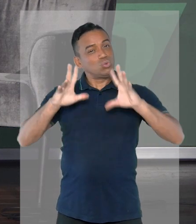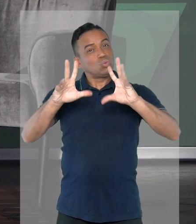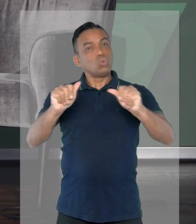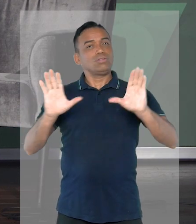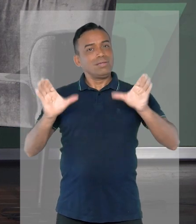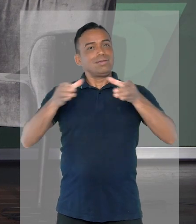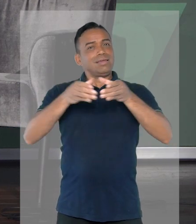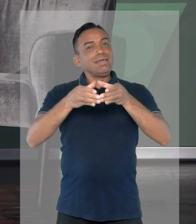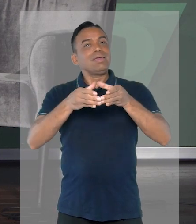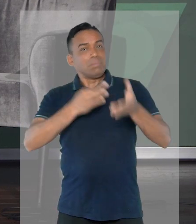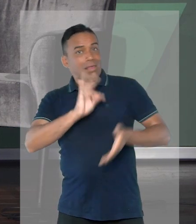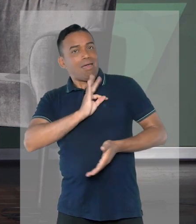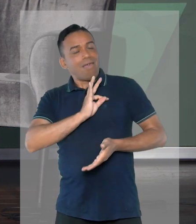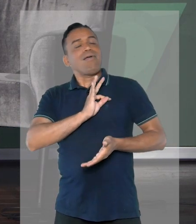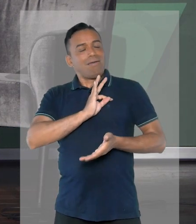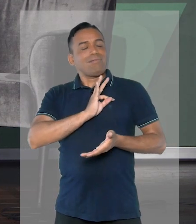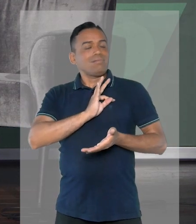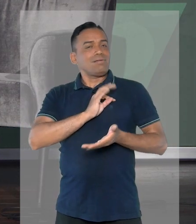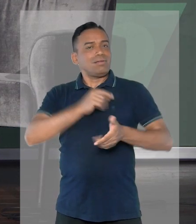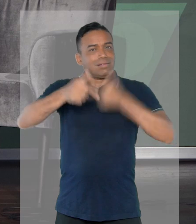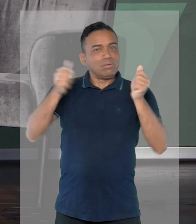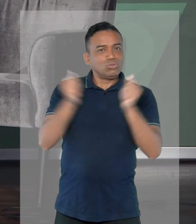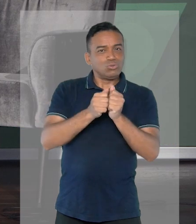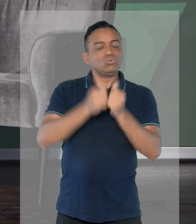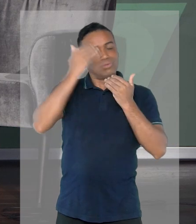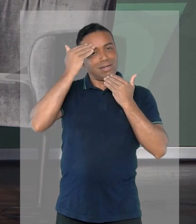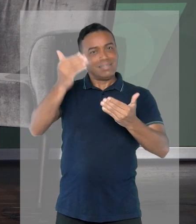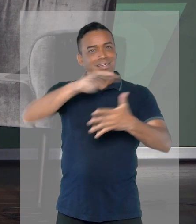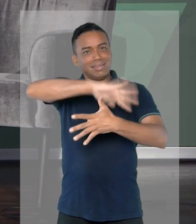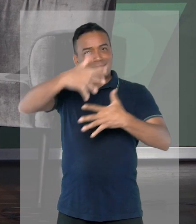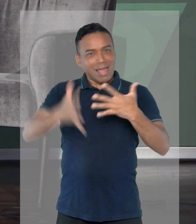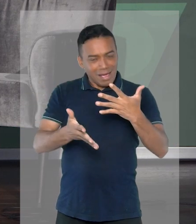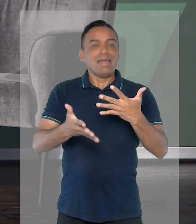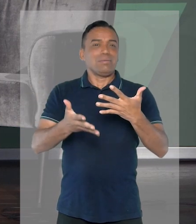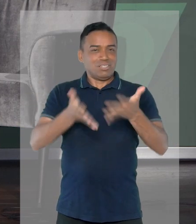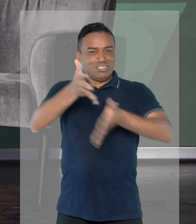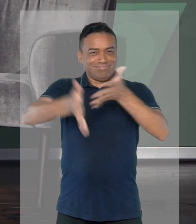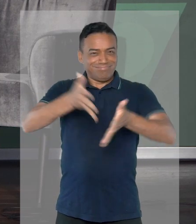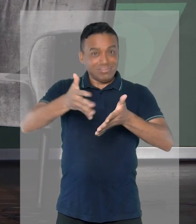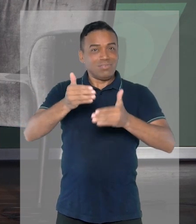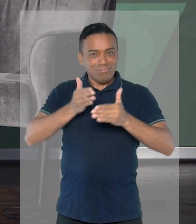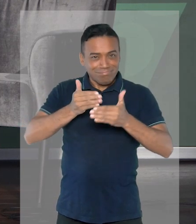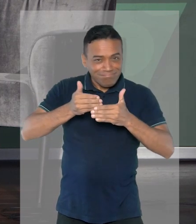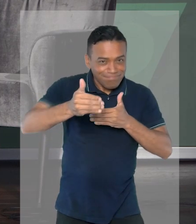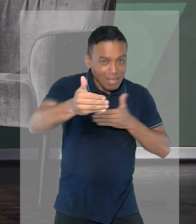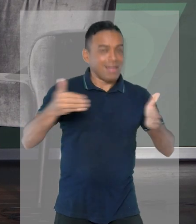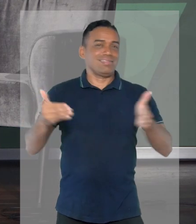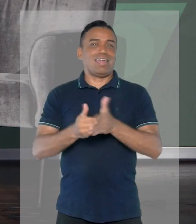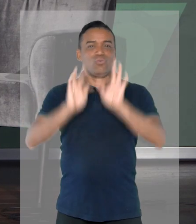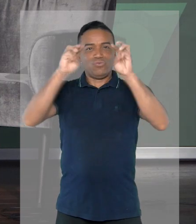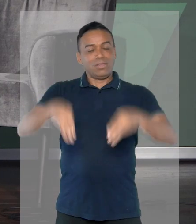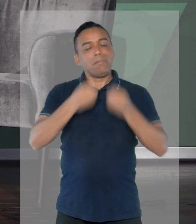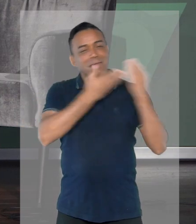gente e que nos recebe. Agradecer ao nosso intérprete de Libras, que vai seguir com a gente aqui até o